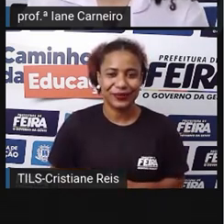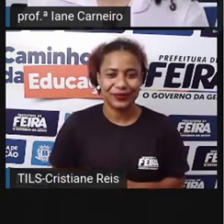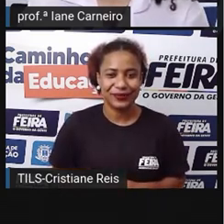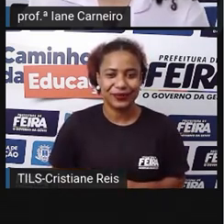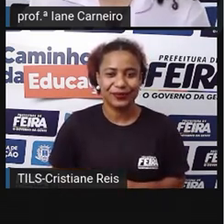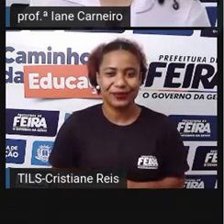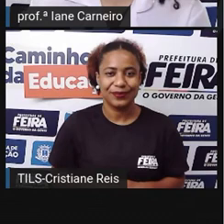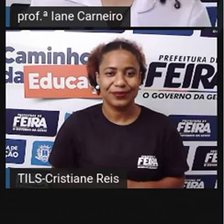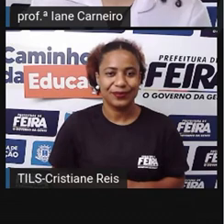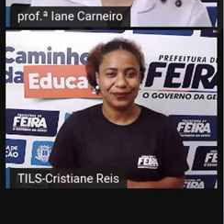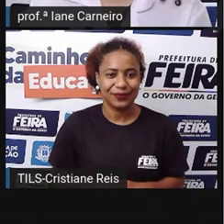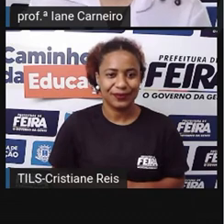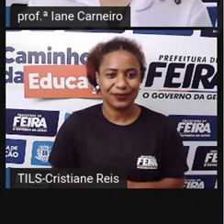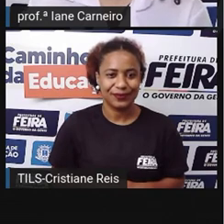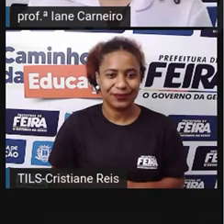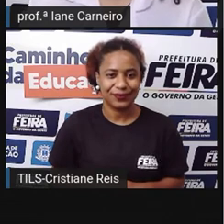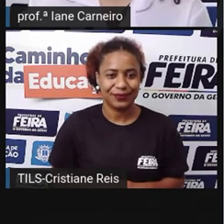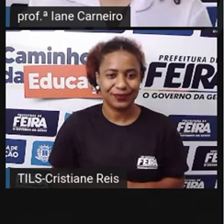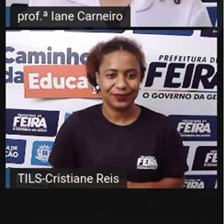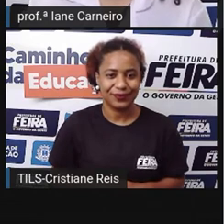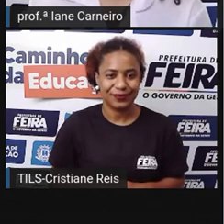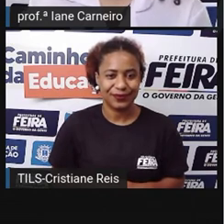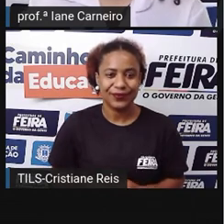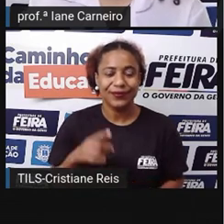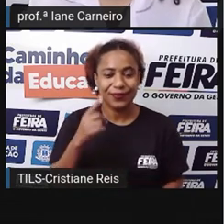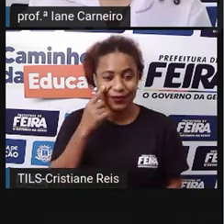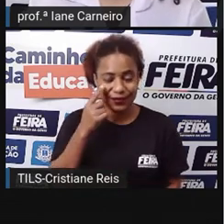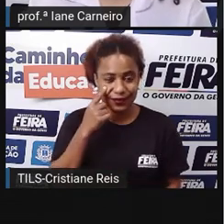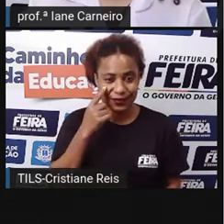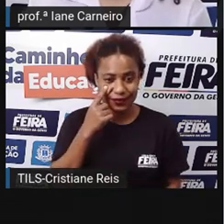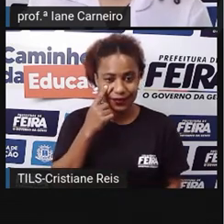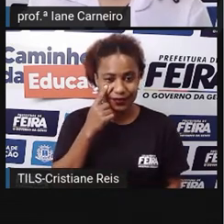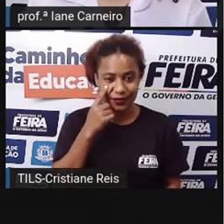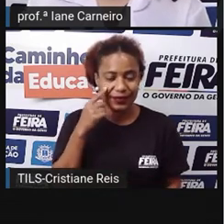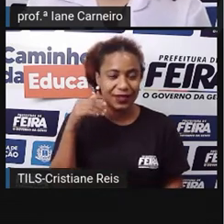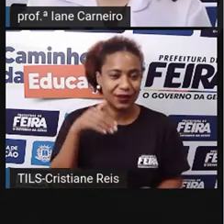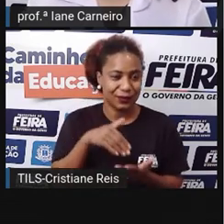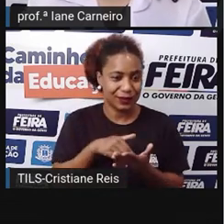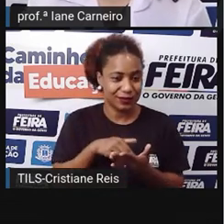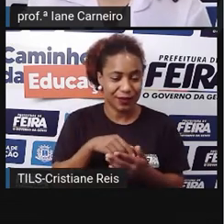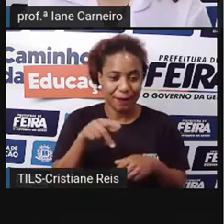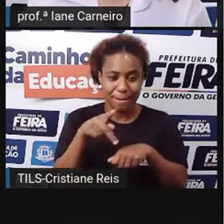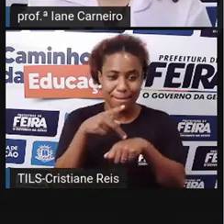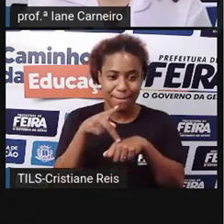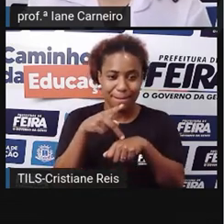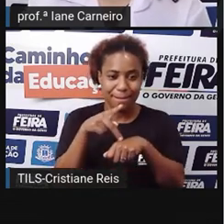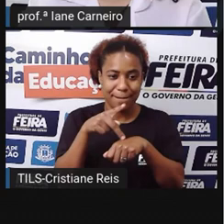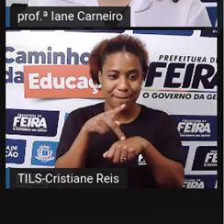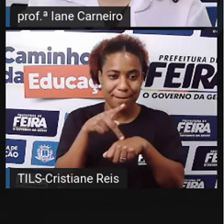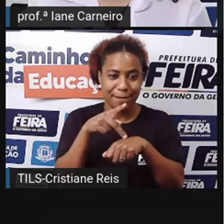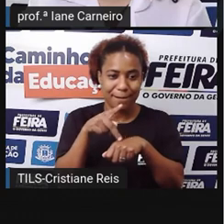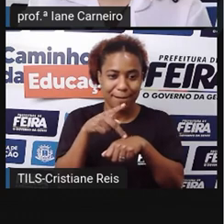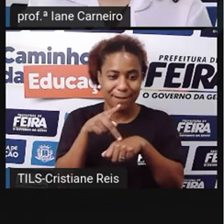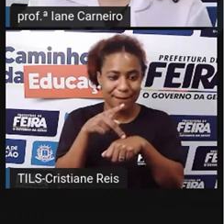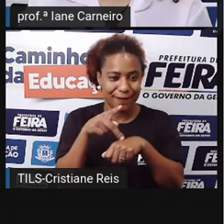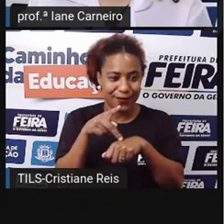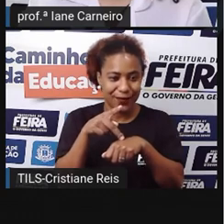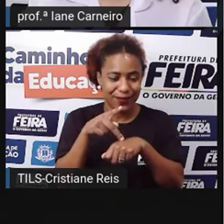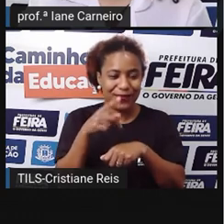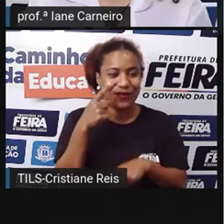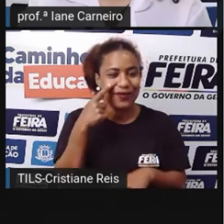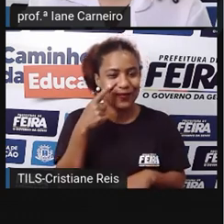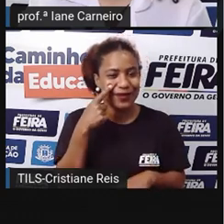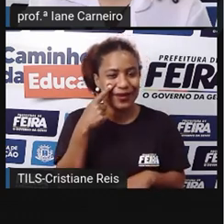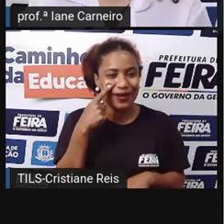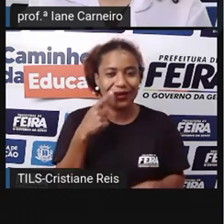Prontinho. Escrevemos laranja. A última cor, qual é? Preto. Vamos escrever o preto? Qual é o primeiro